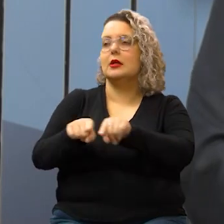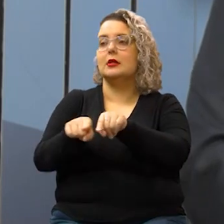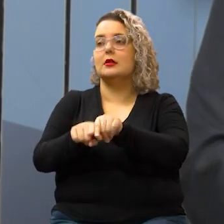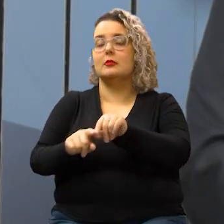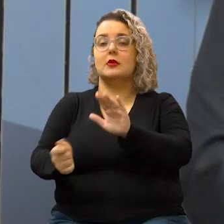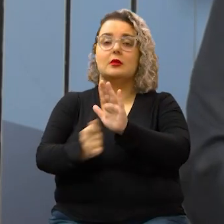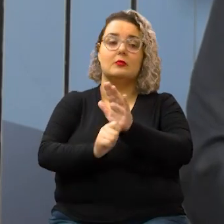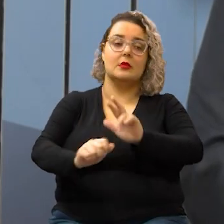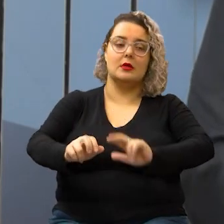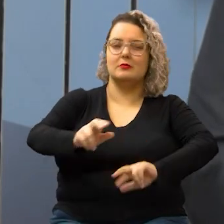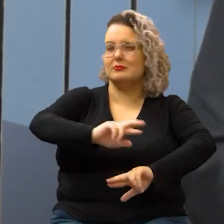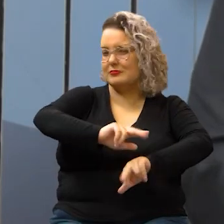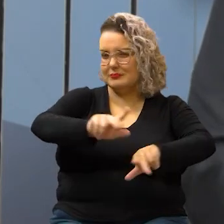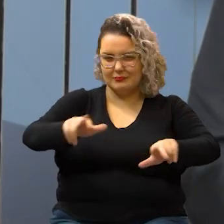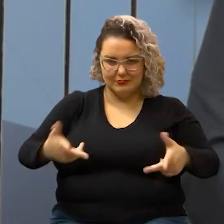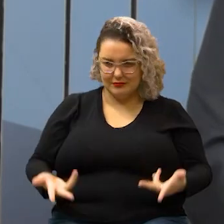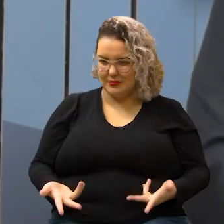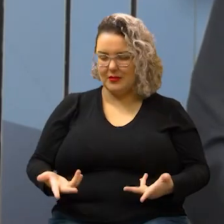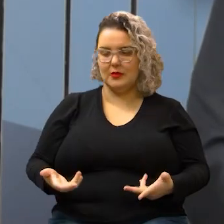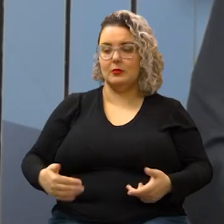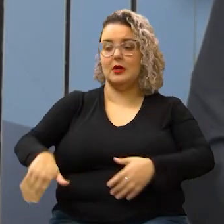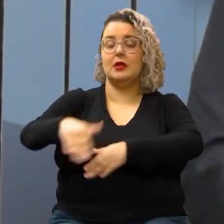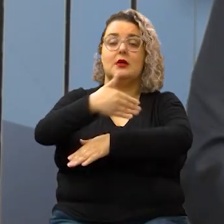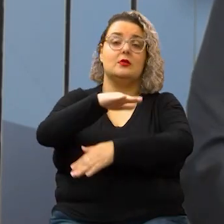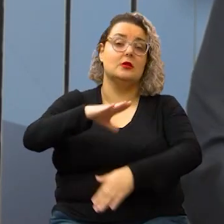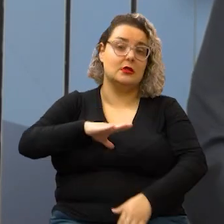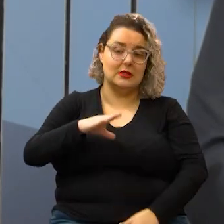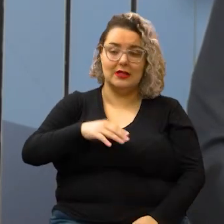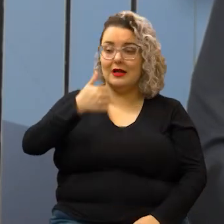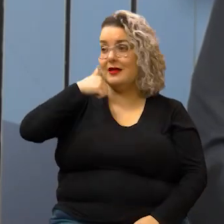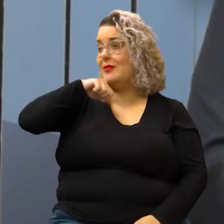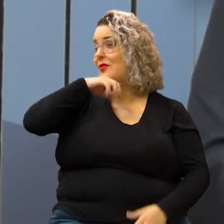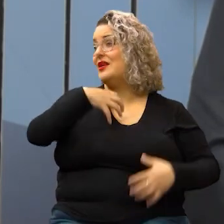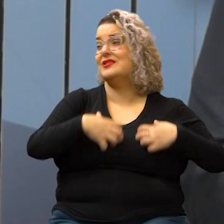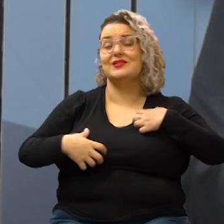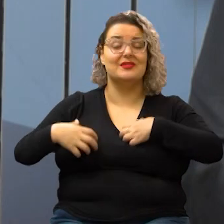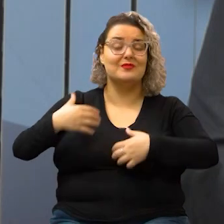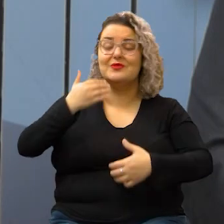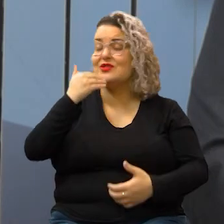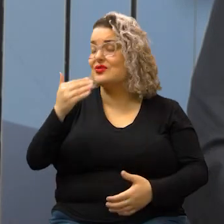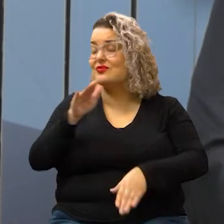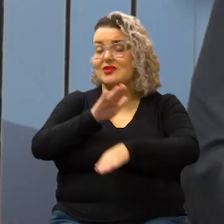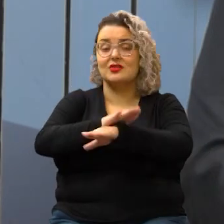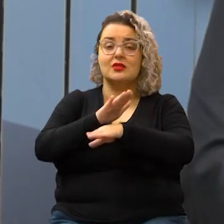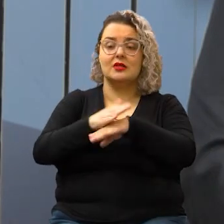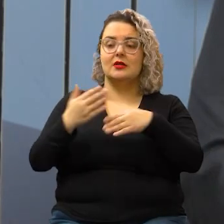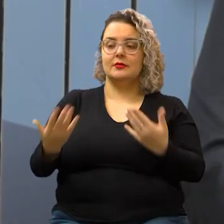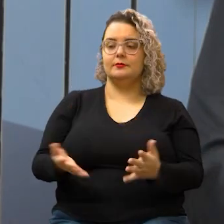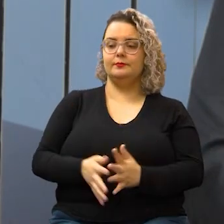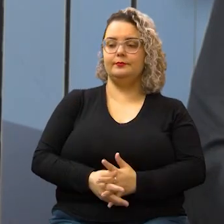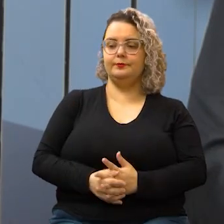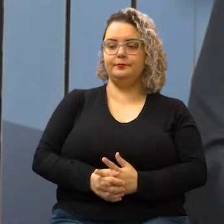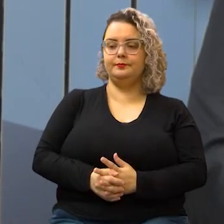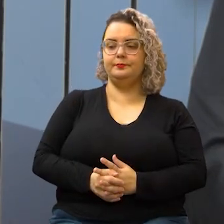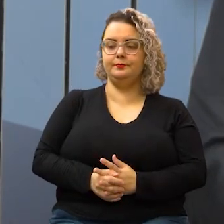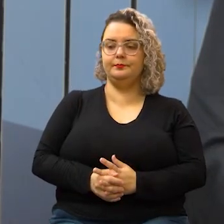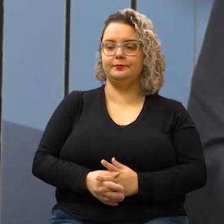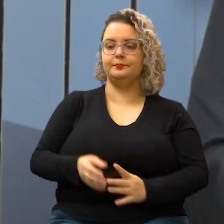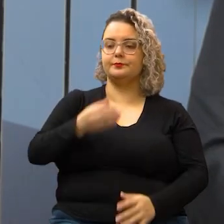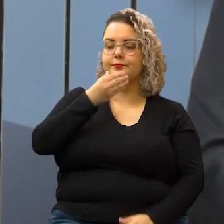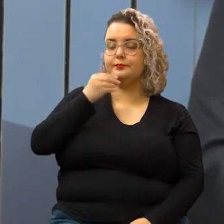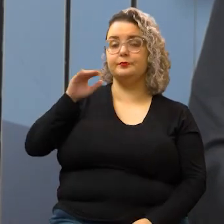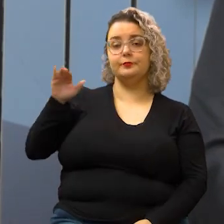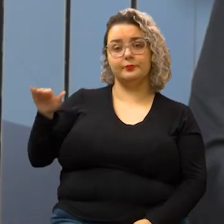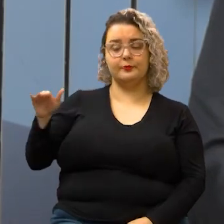substâncias psicoativas, e pelas ruas da cidade, a mãe desesperada pedindo ajuda. E esse